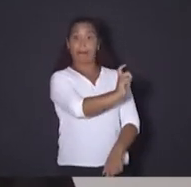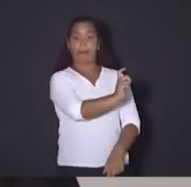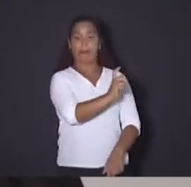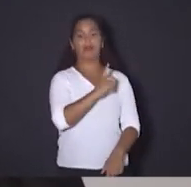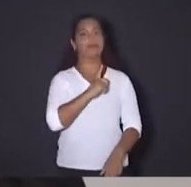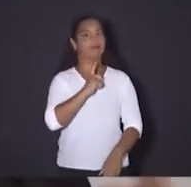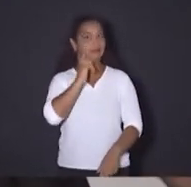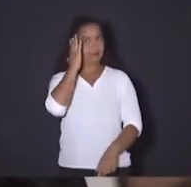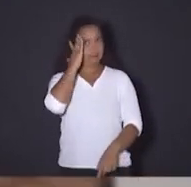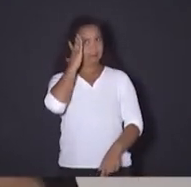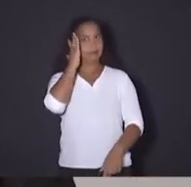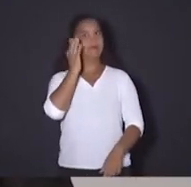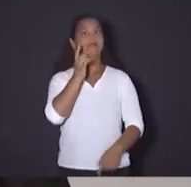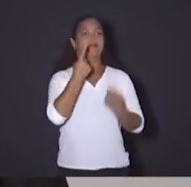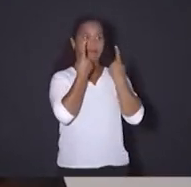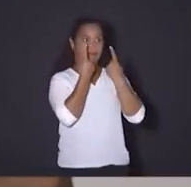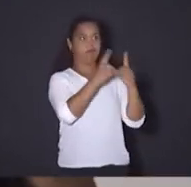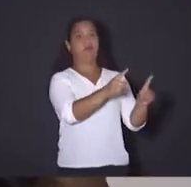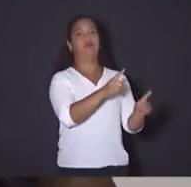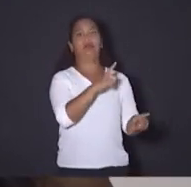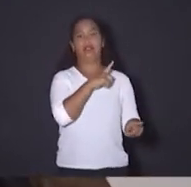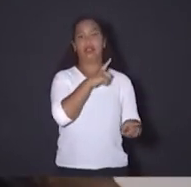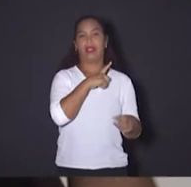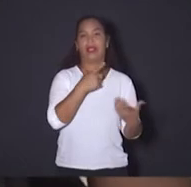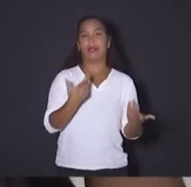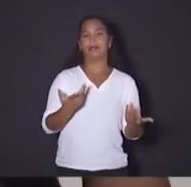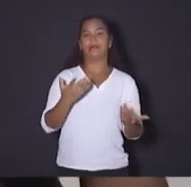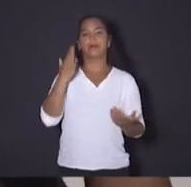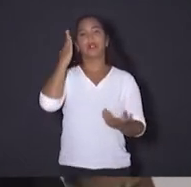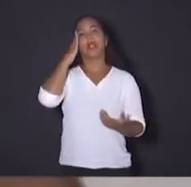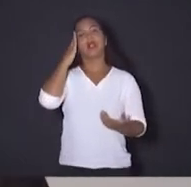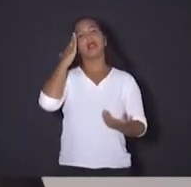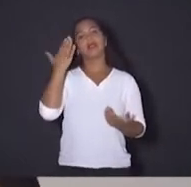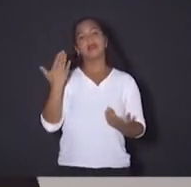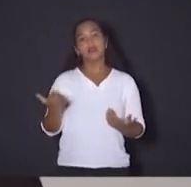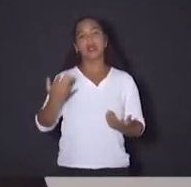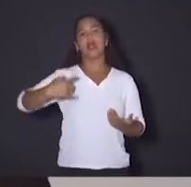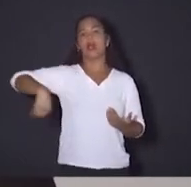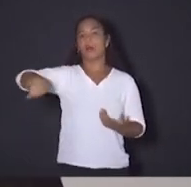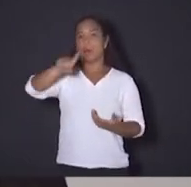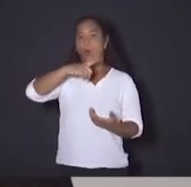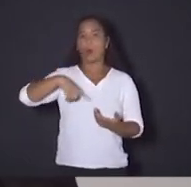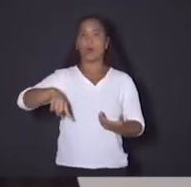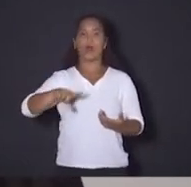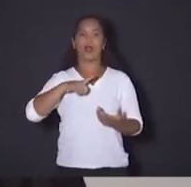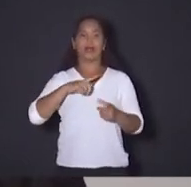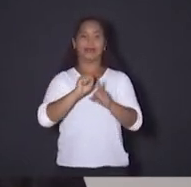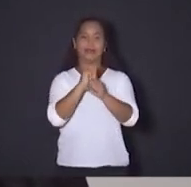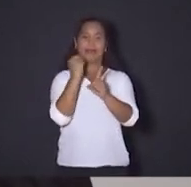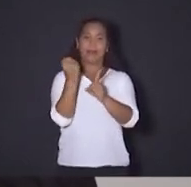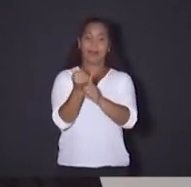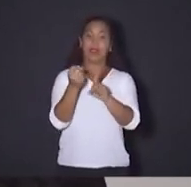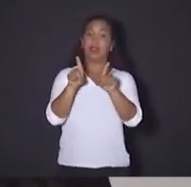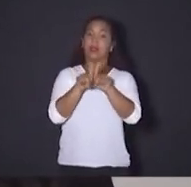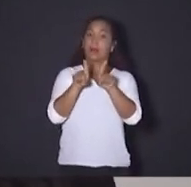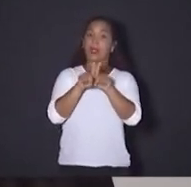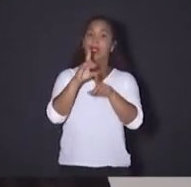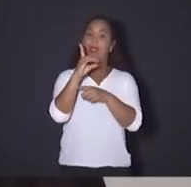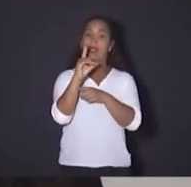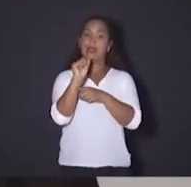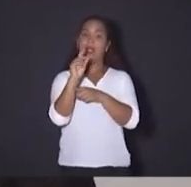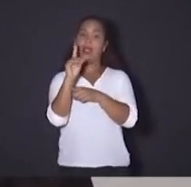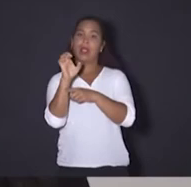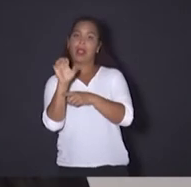tem mais além das desigualdades basilares deste modelo pelo qual a gente está imerso existe outro dado o vício pelo